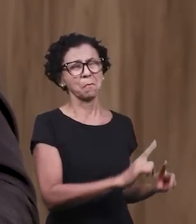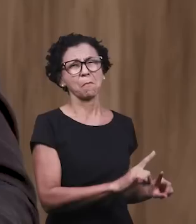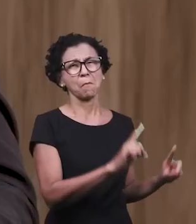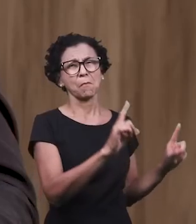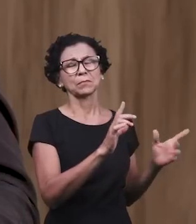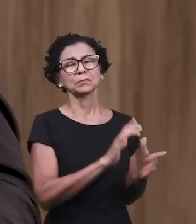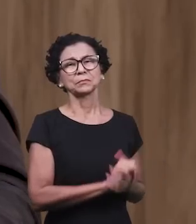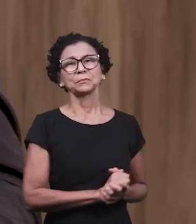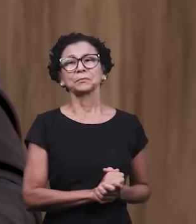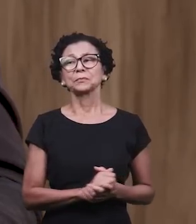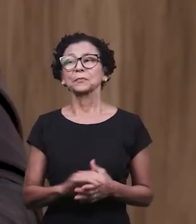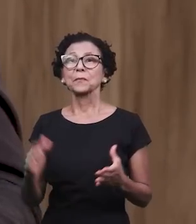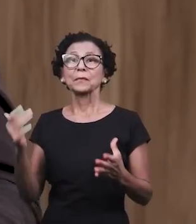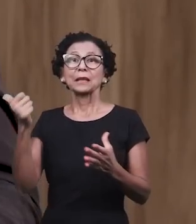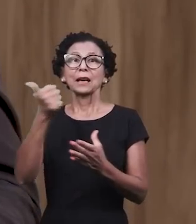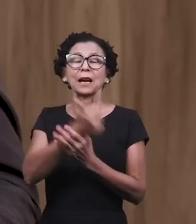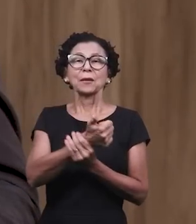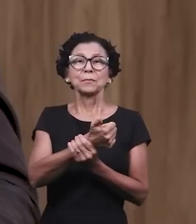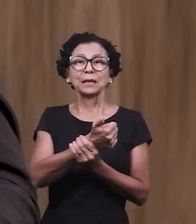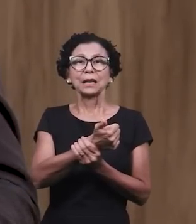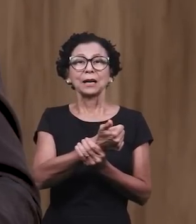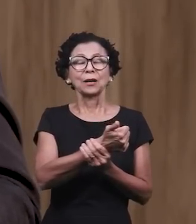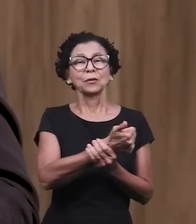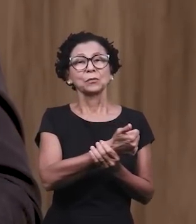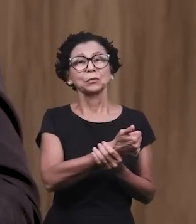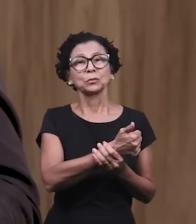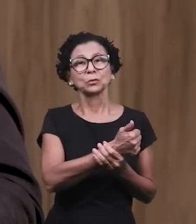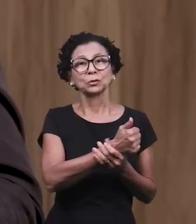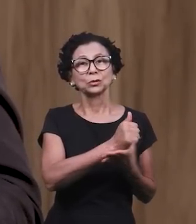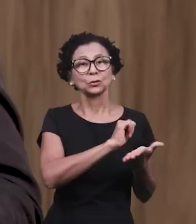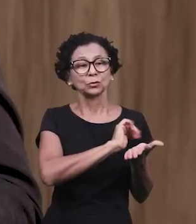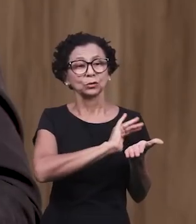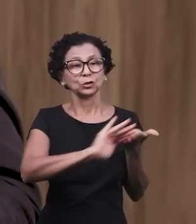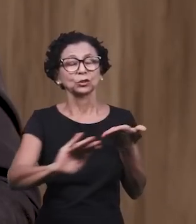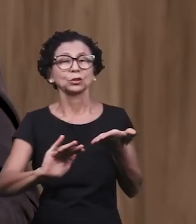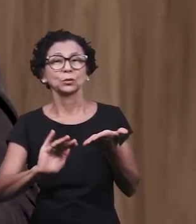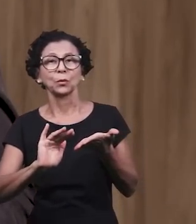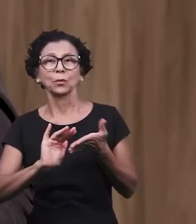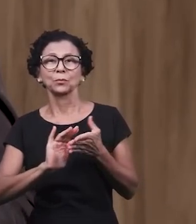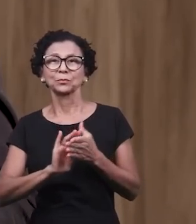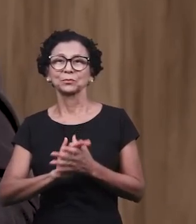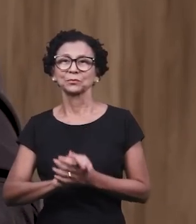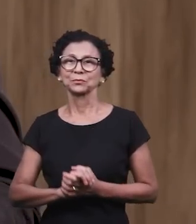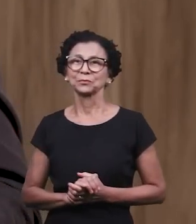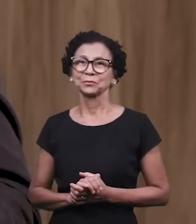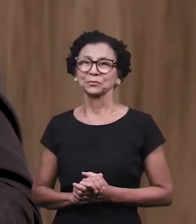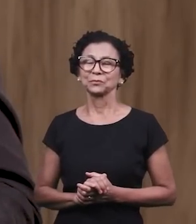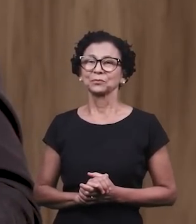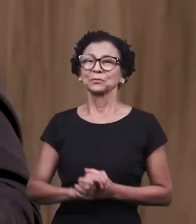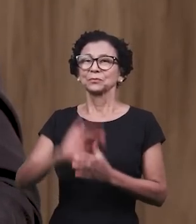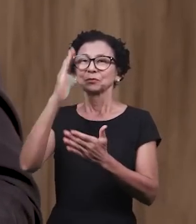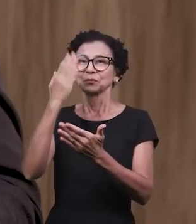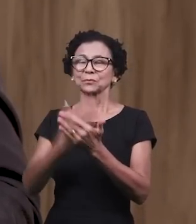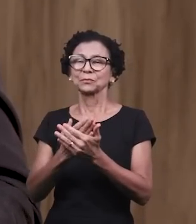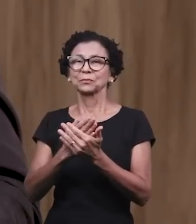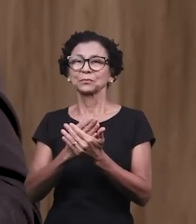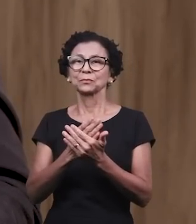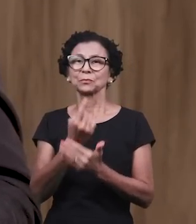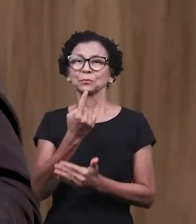verdade, existe uma teoria, não necessariamente, não é, de tão assertiva,